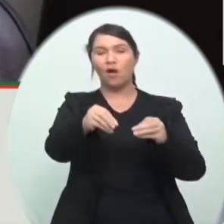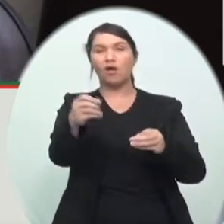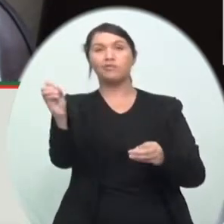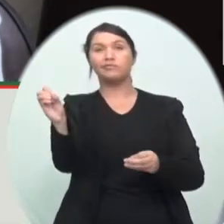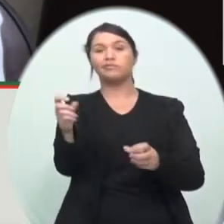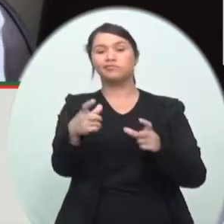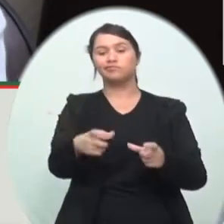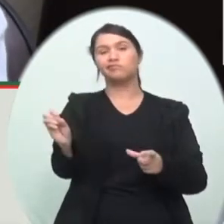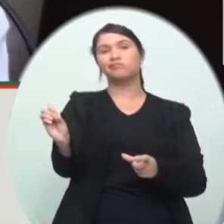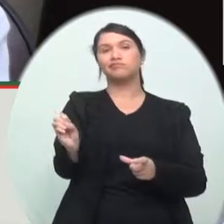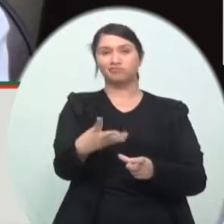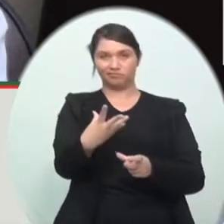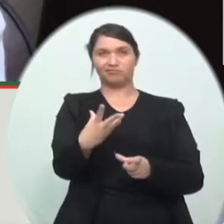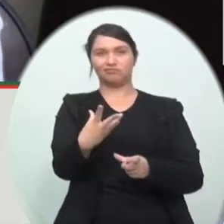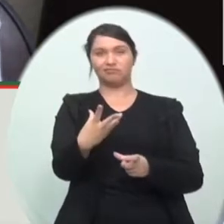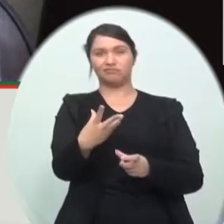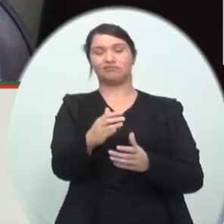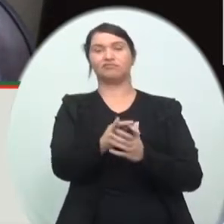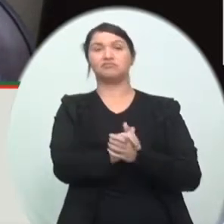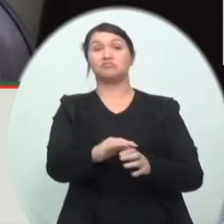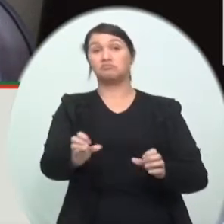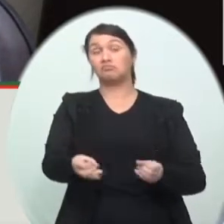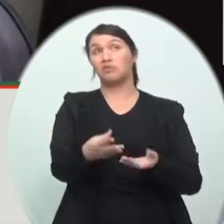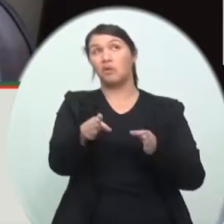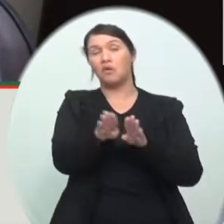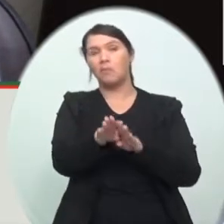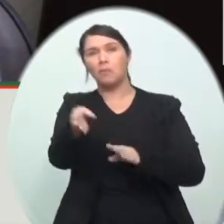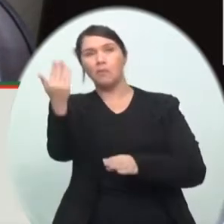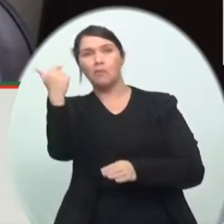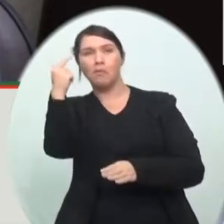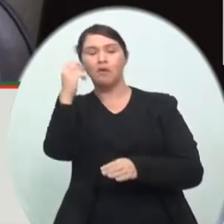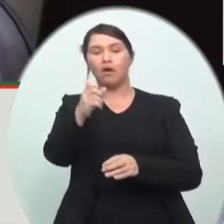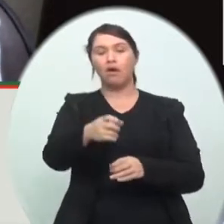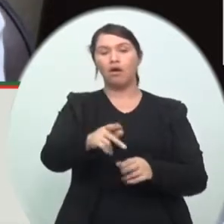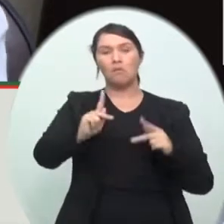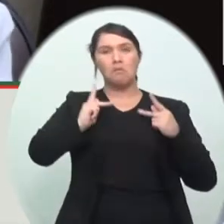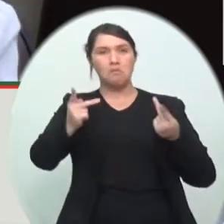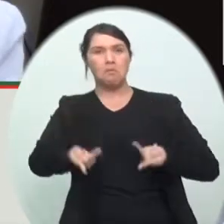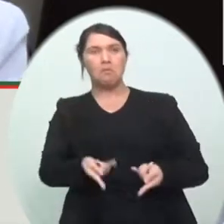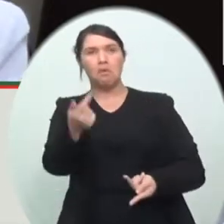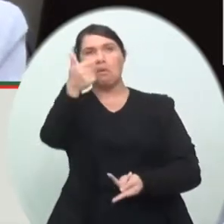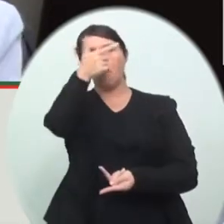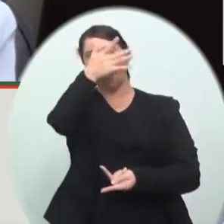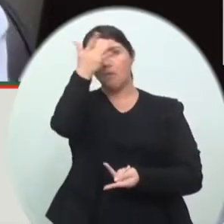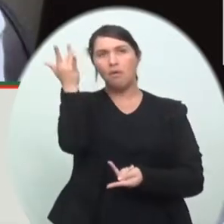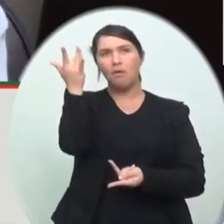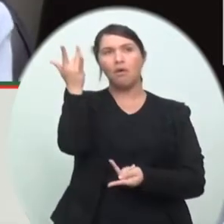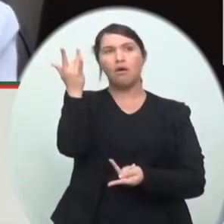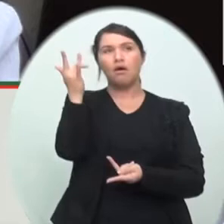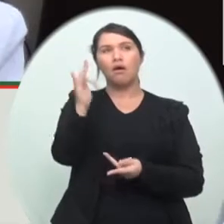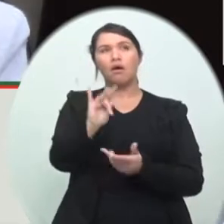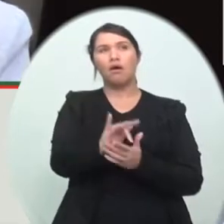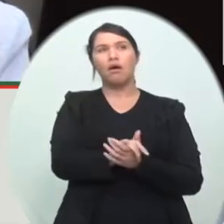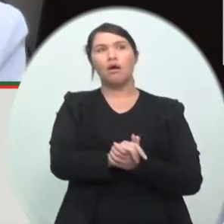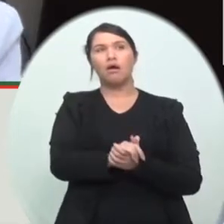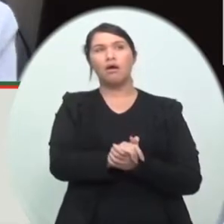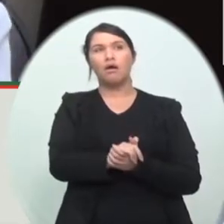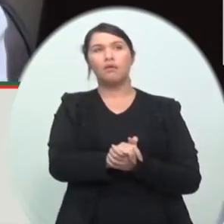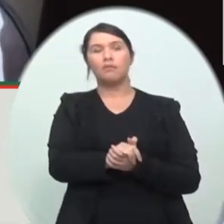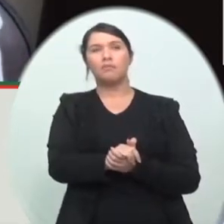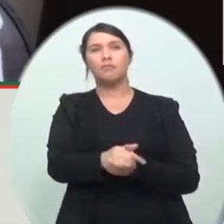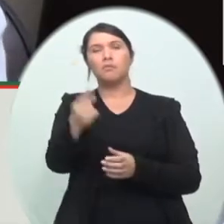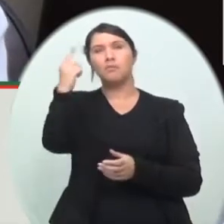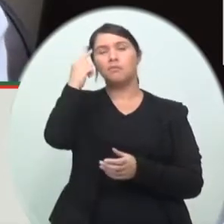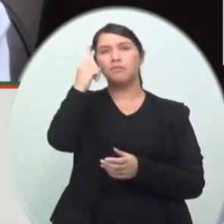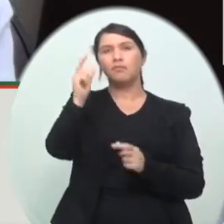desconfiar que não podia se ir à Lua, ou construir um automóvel, ou ter um celular. Enquanto a gente não